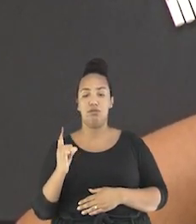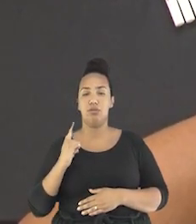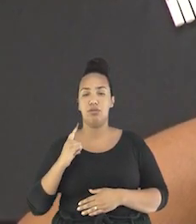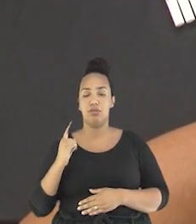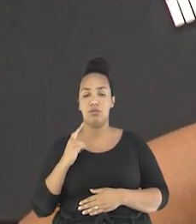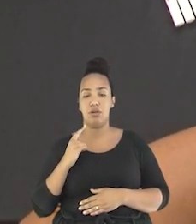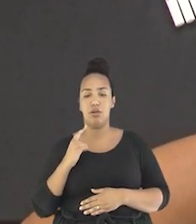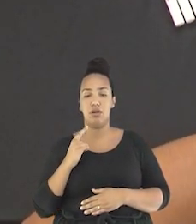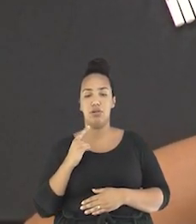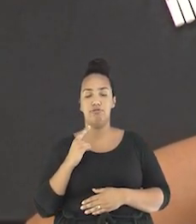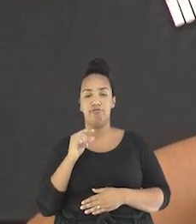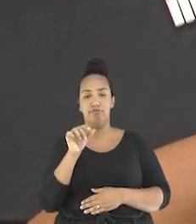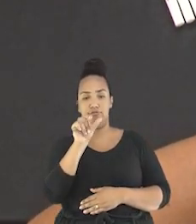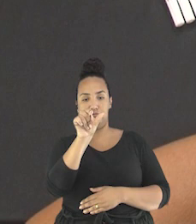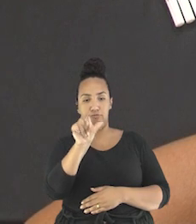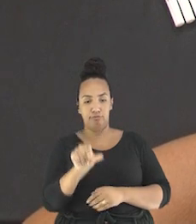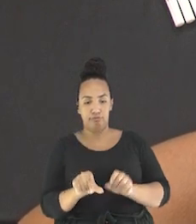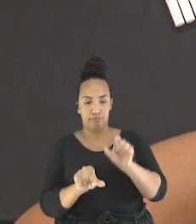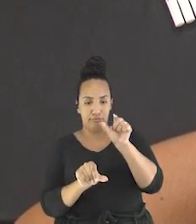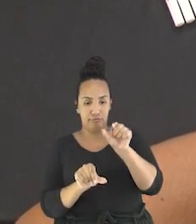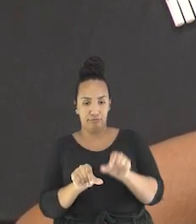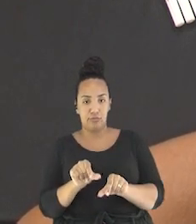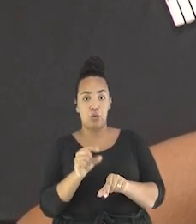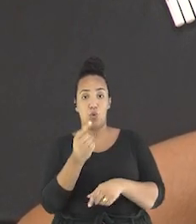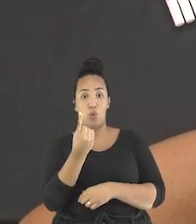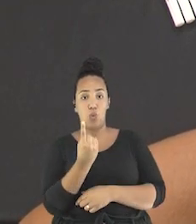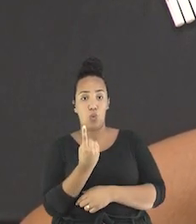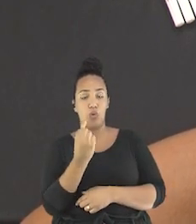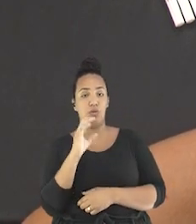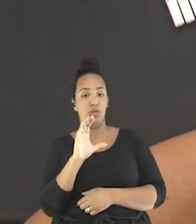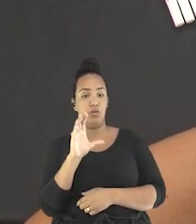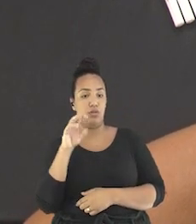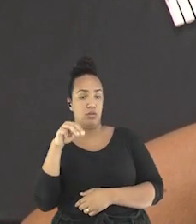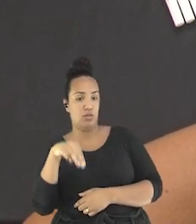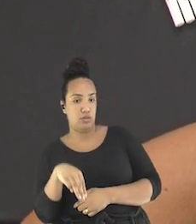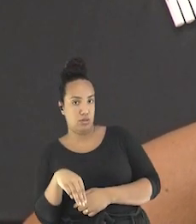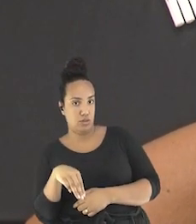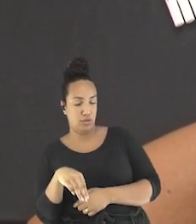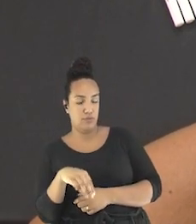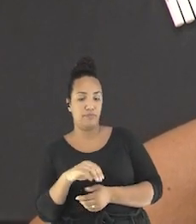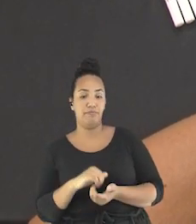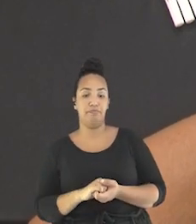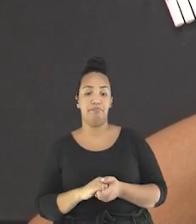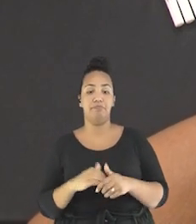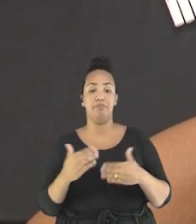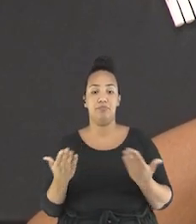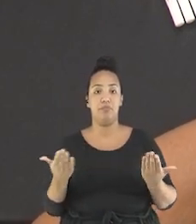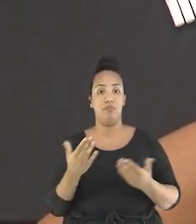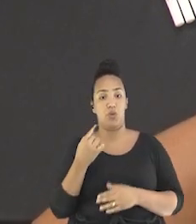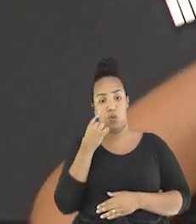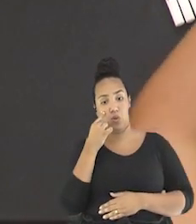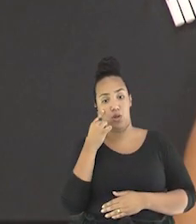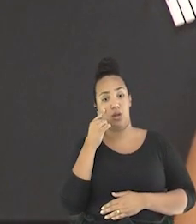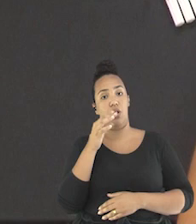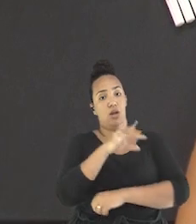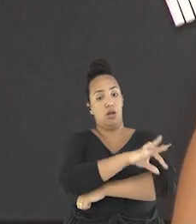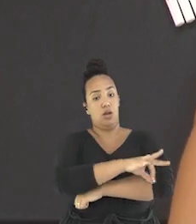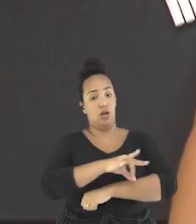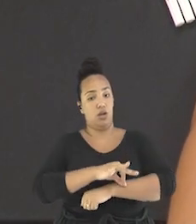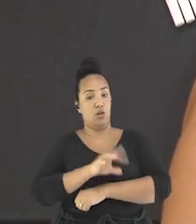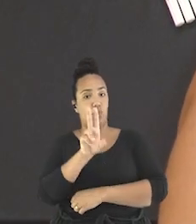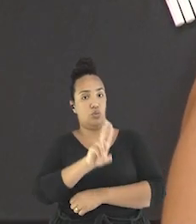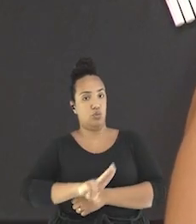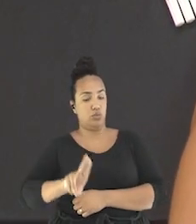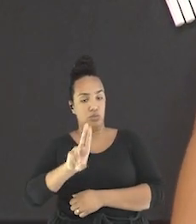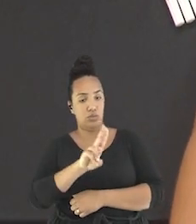vocês vão fazer várias, vocês vão dividir ele em tirinhas de 1 centímetro. Então, com o auxílio de